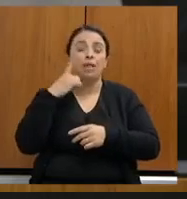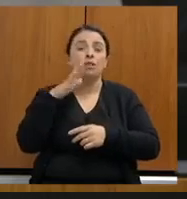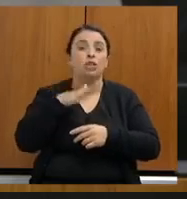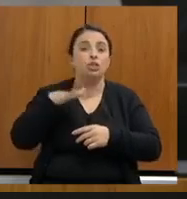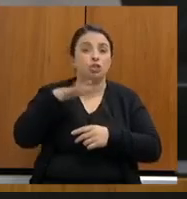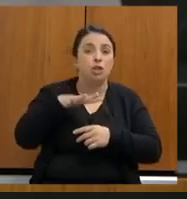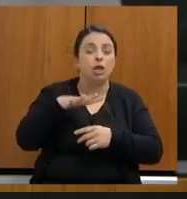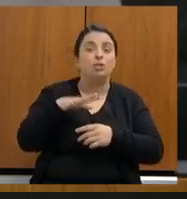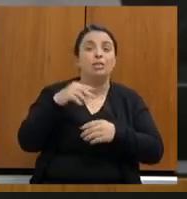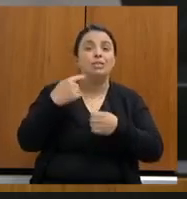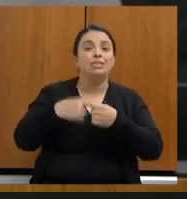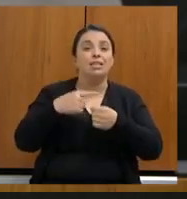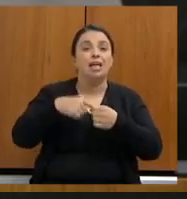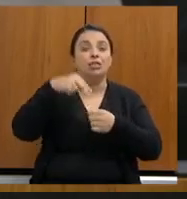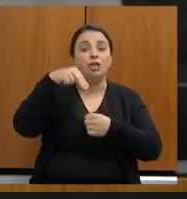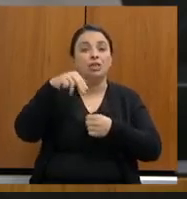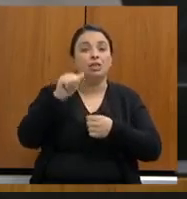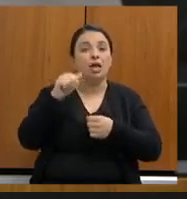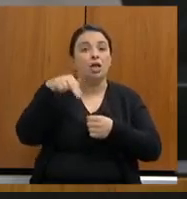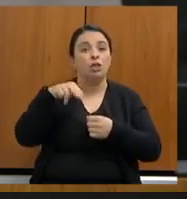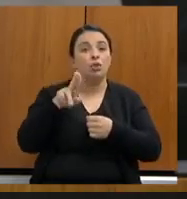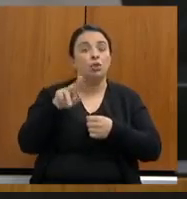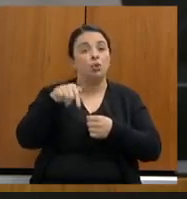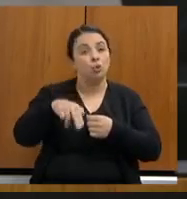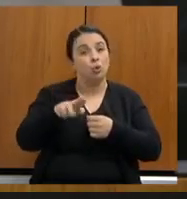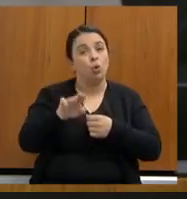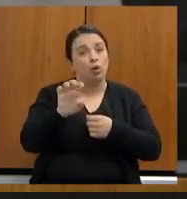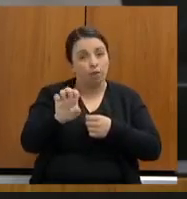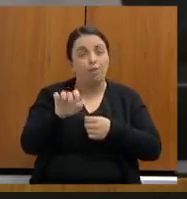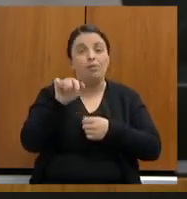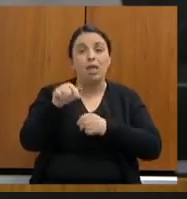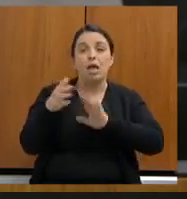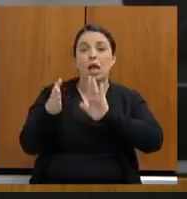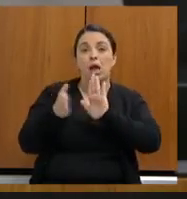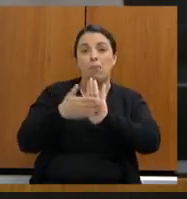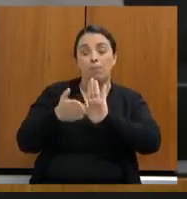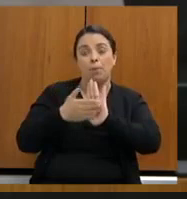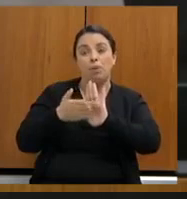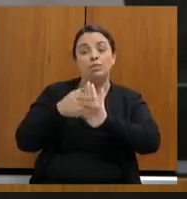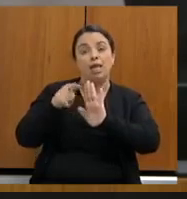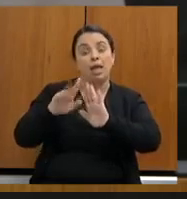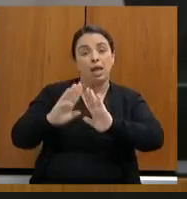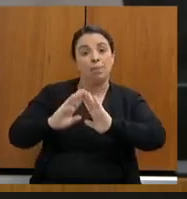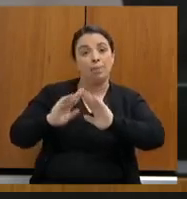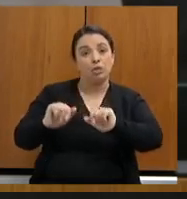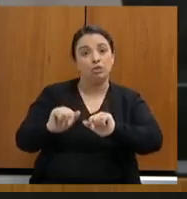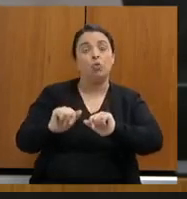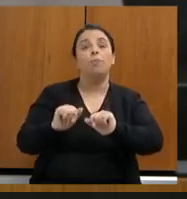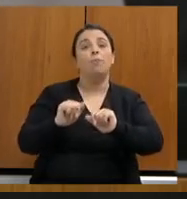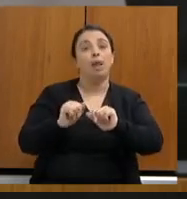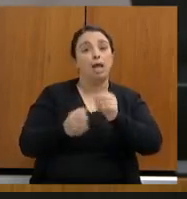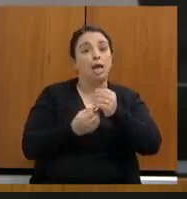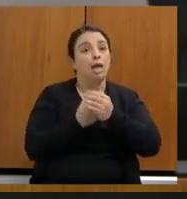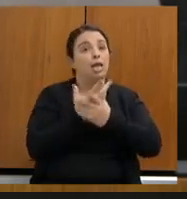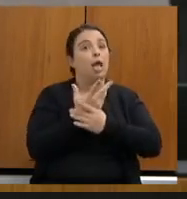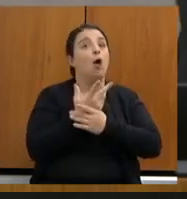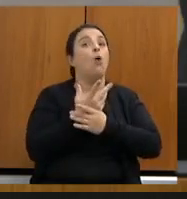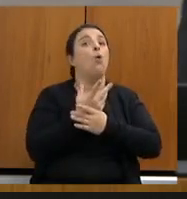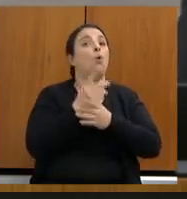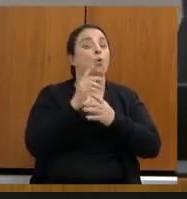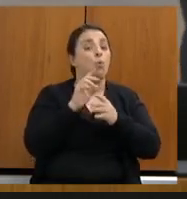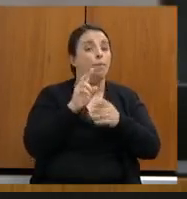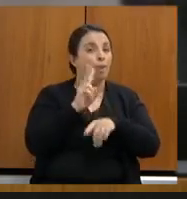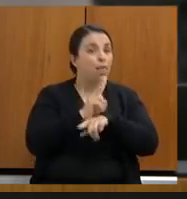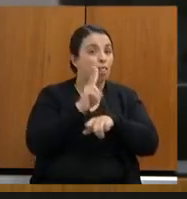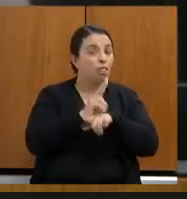onde a proposta veio deles mesmo para criação do plantão digital na cidade de Águas Formosa impedido assim